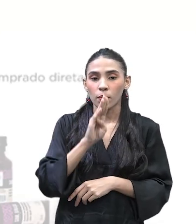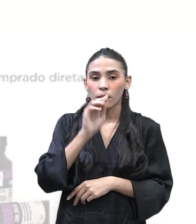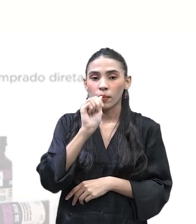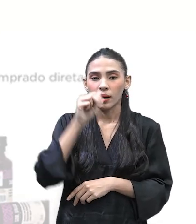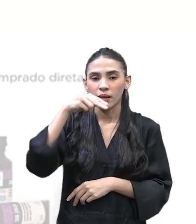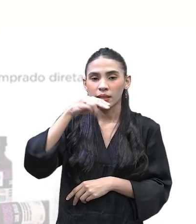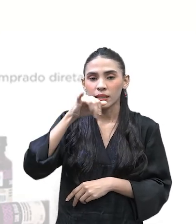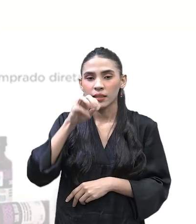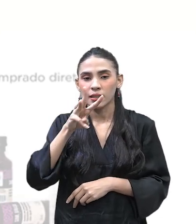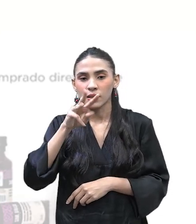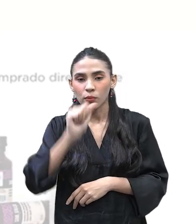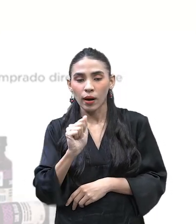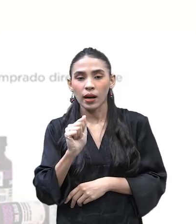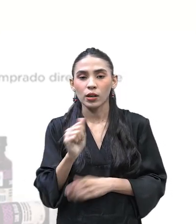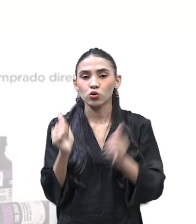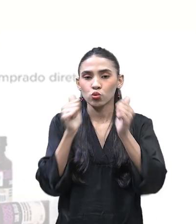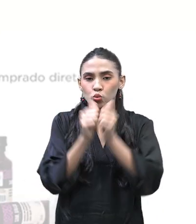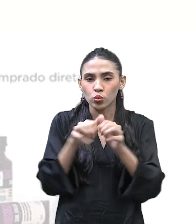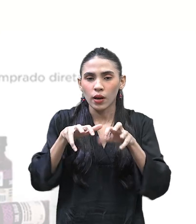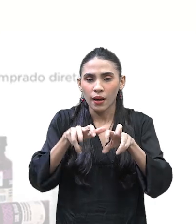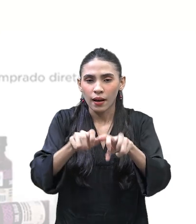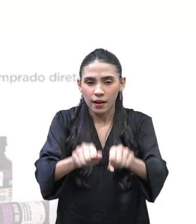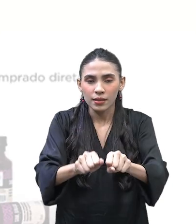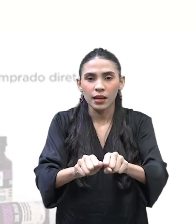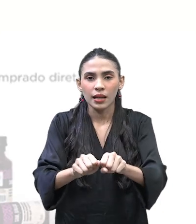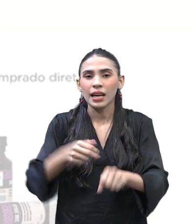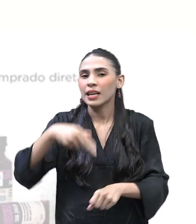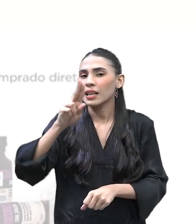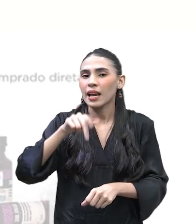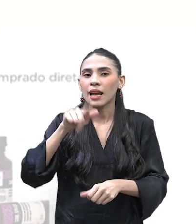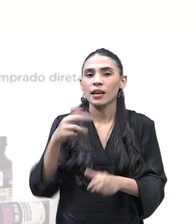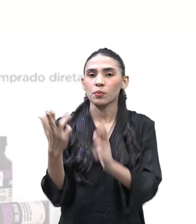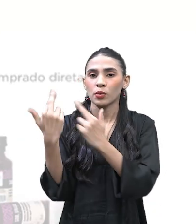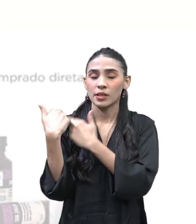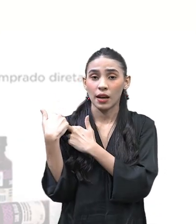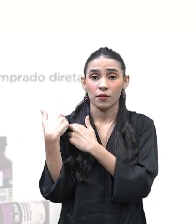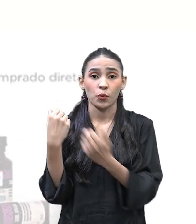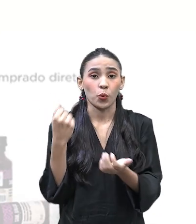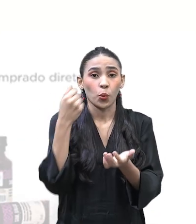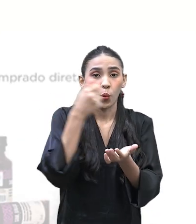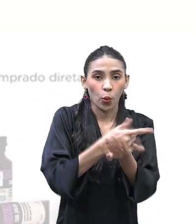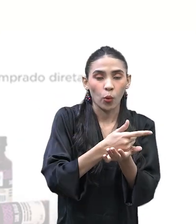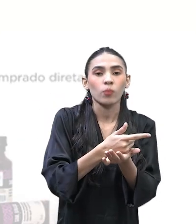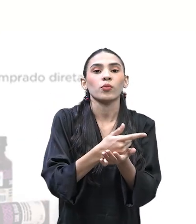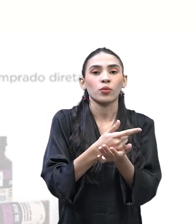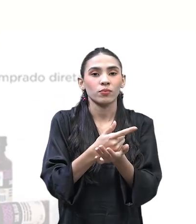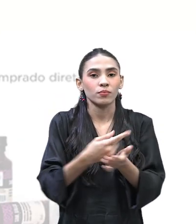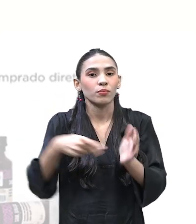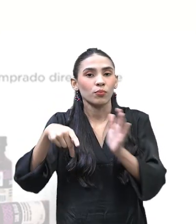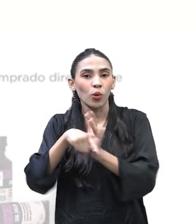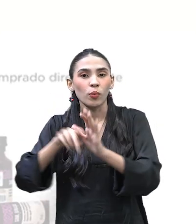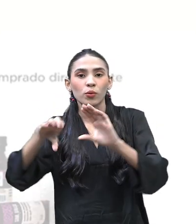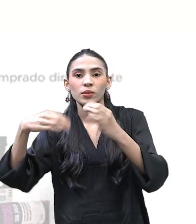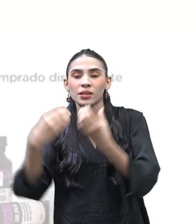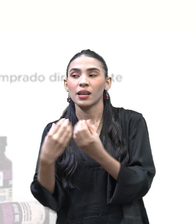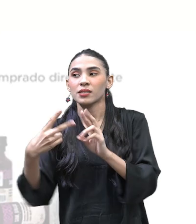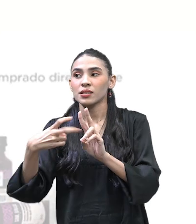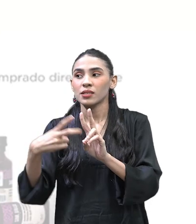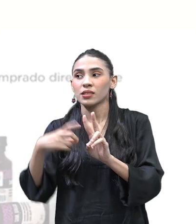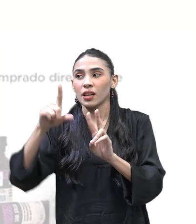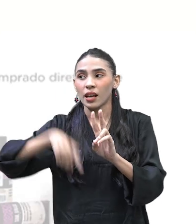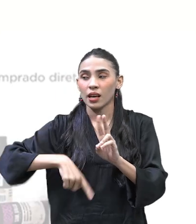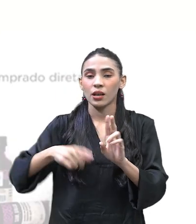Com açaí. Então, vejam como é que eles fazem, né? Quem é que produz? Então, eles compram, né, diretamente do povo. É uma